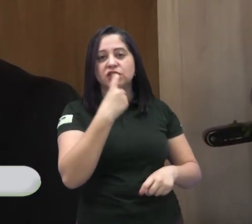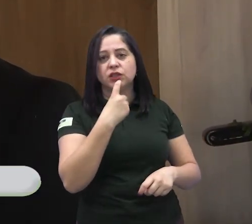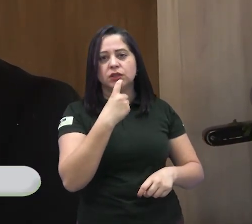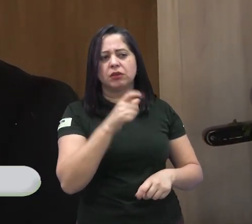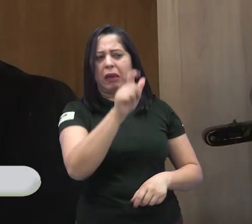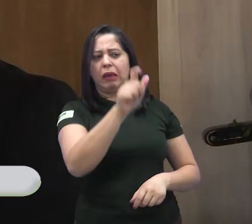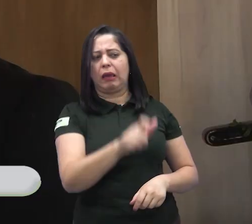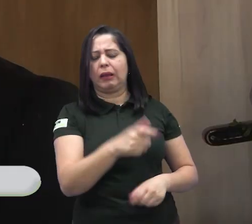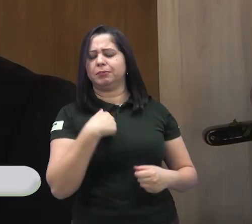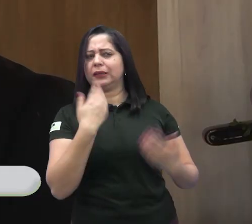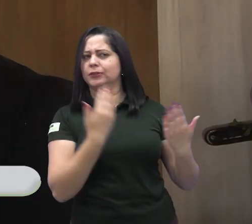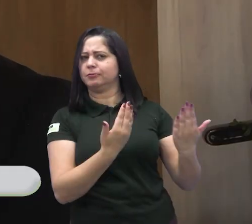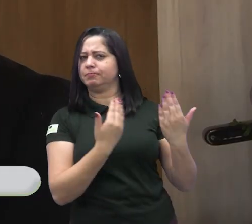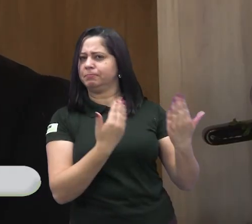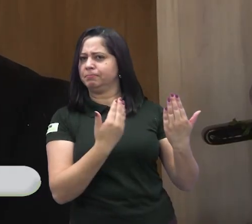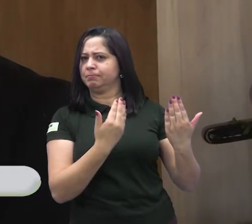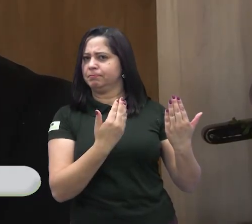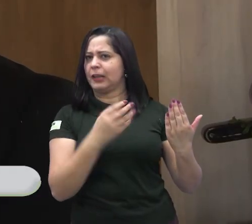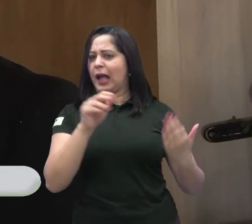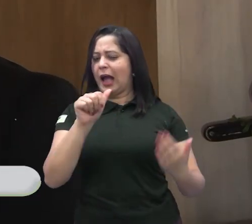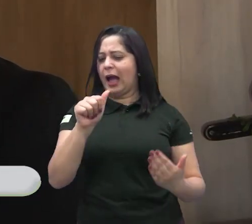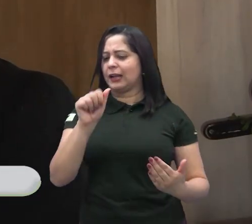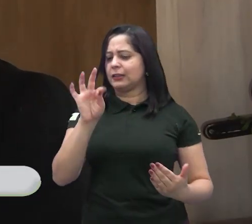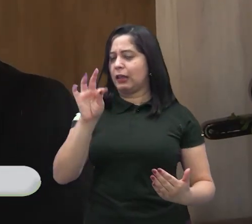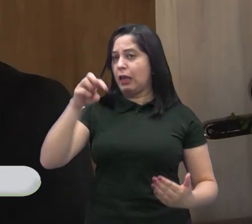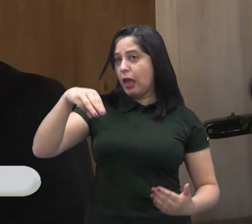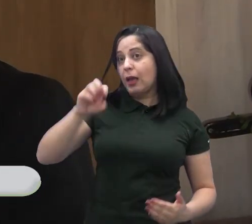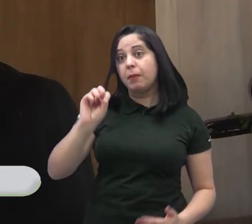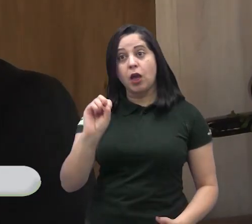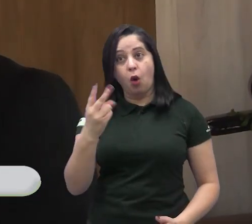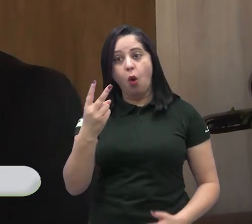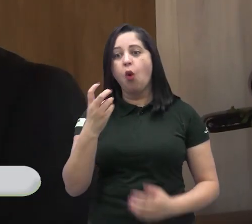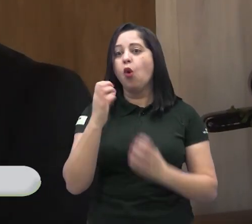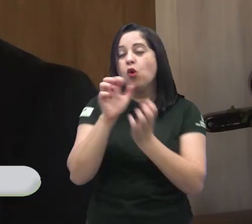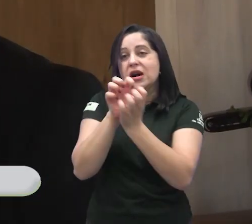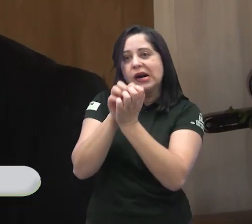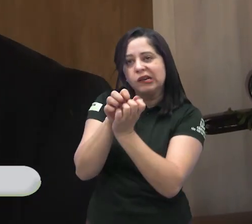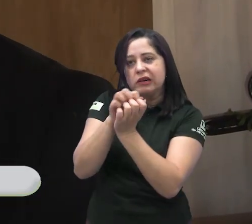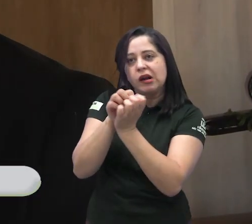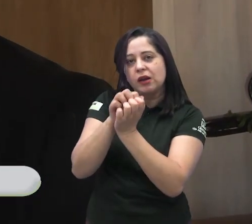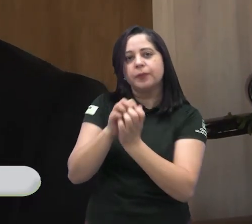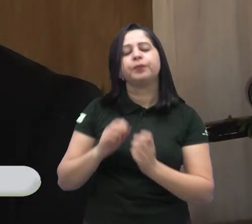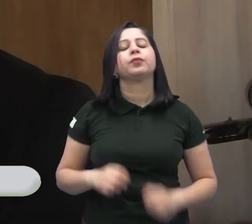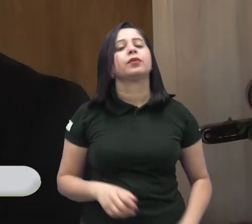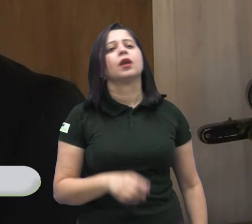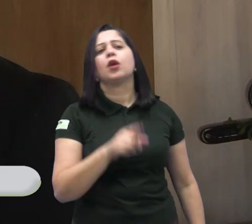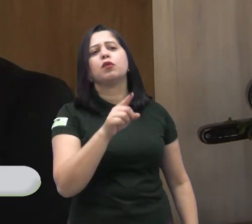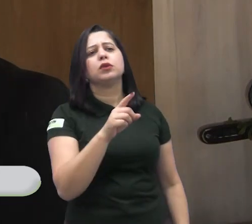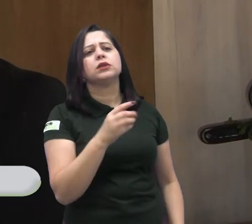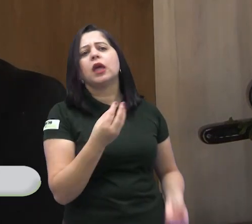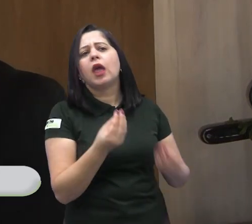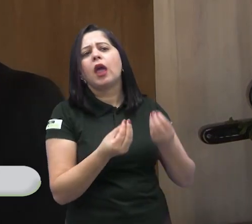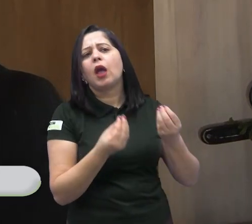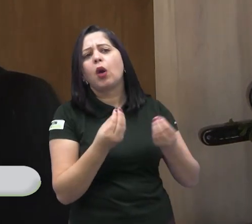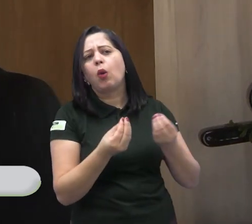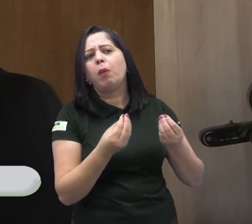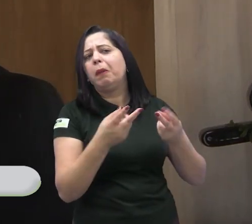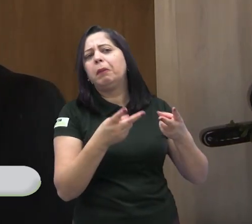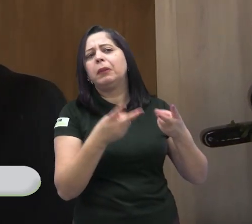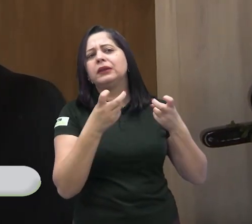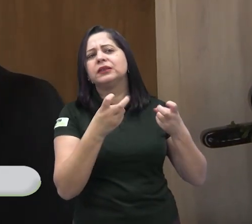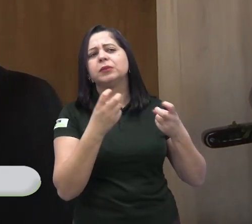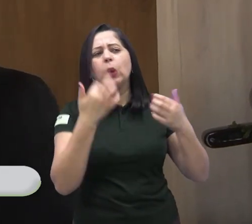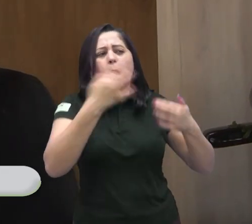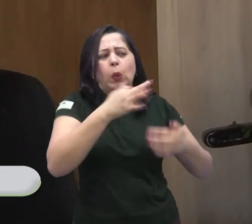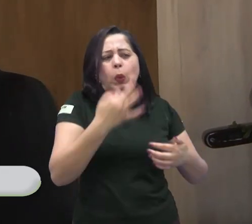começamos a suspeitar que poderia ser bruxismo ou ATM. E como você descobriu, né, acaba tendo dores de ouvido, várias